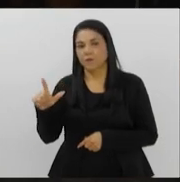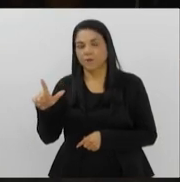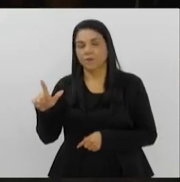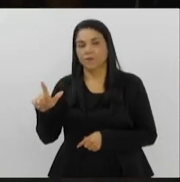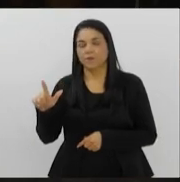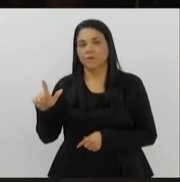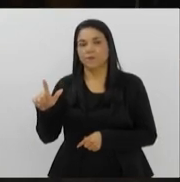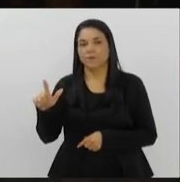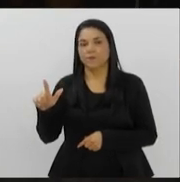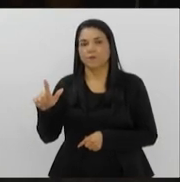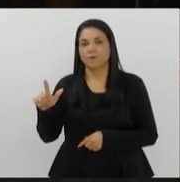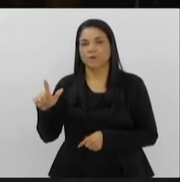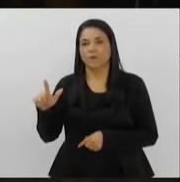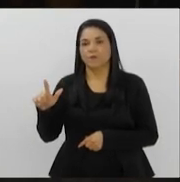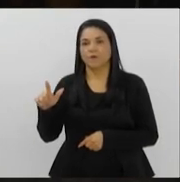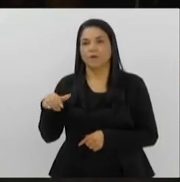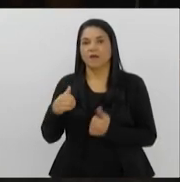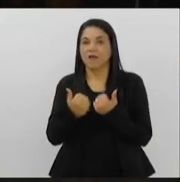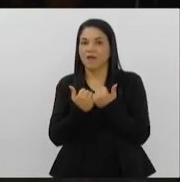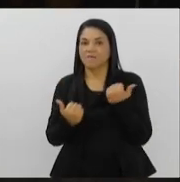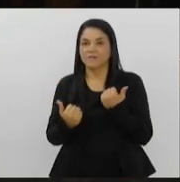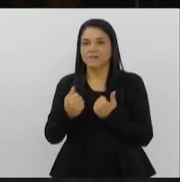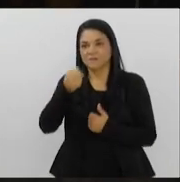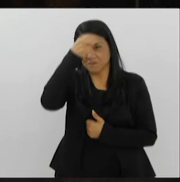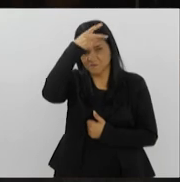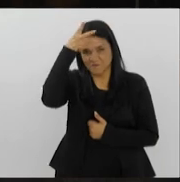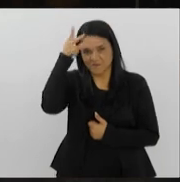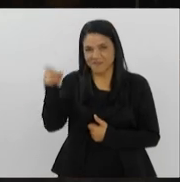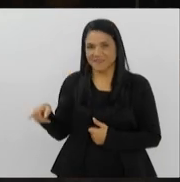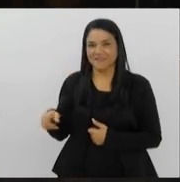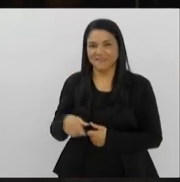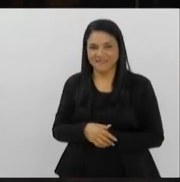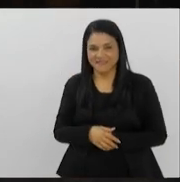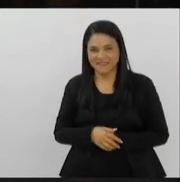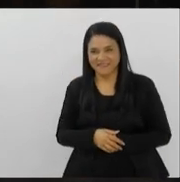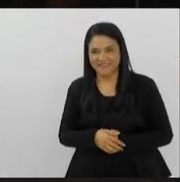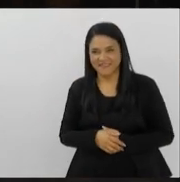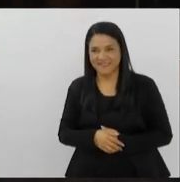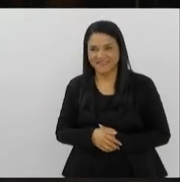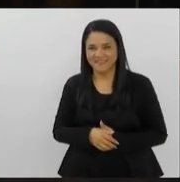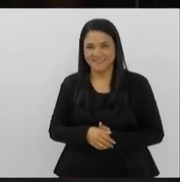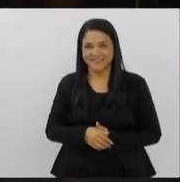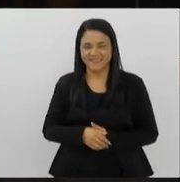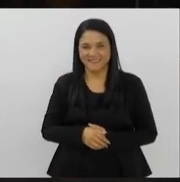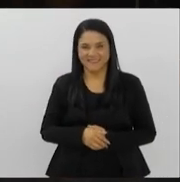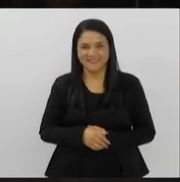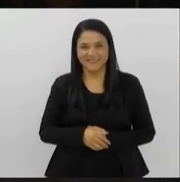e a nossa vice-prefeita. Brasil, Malafaia, alô.